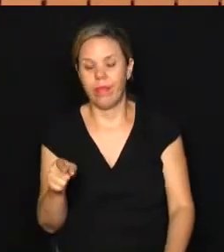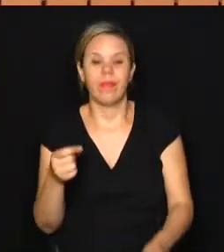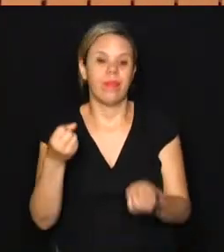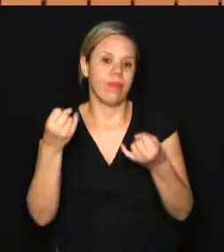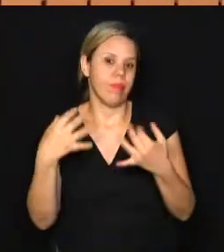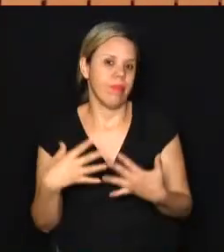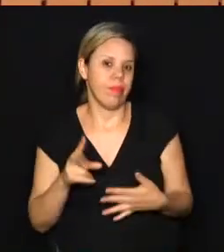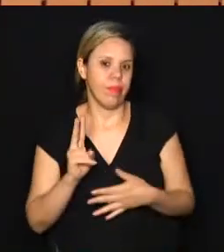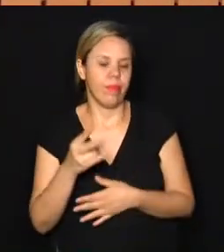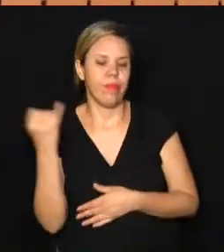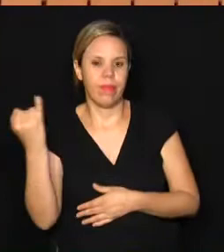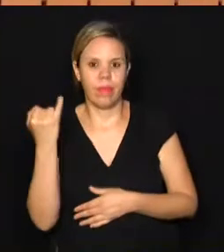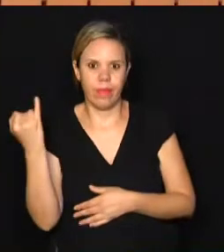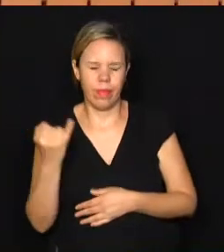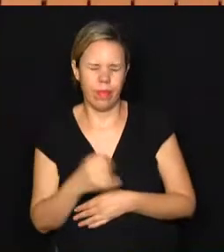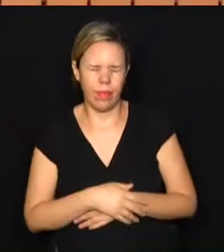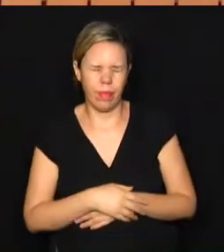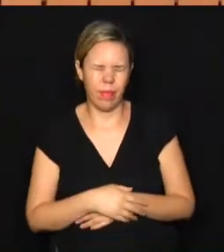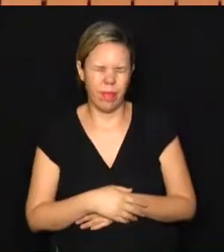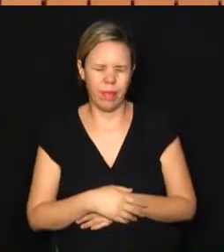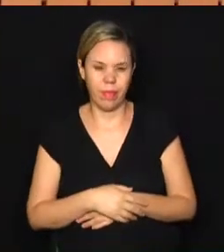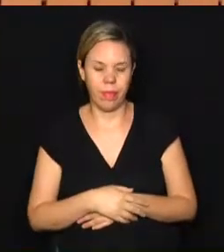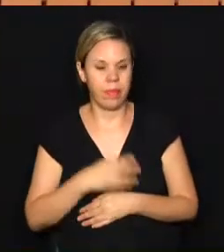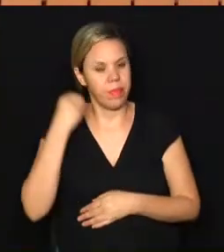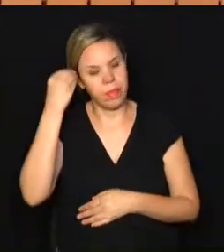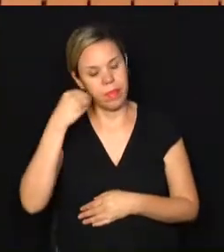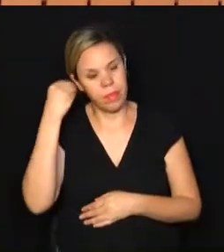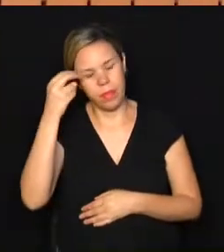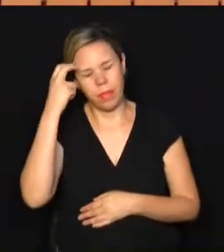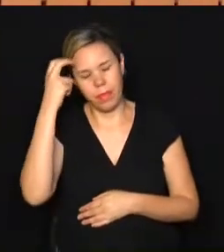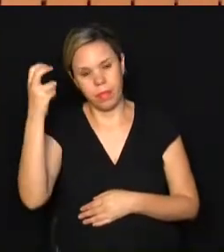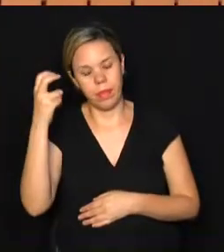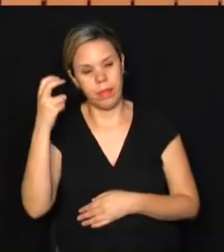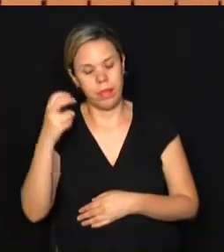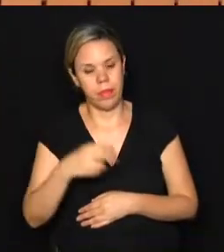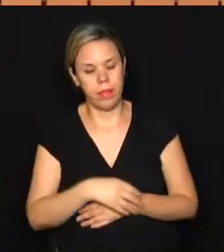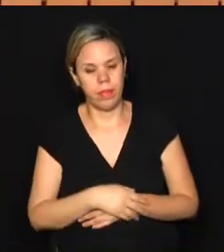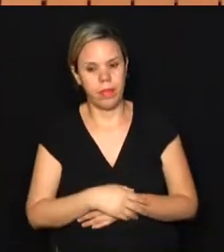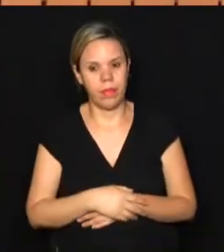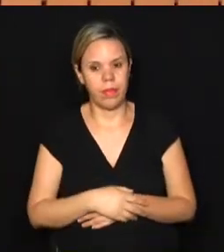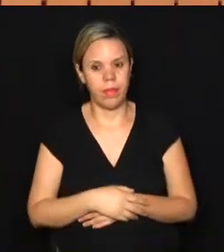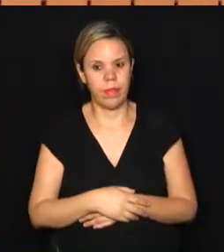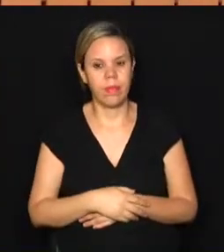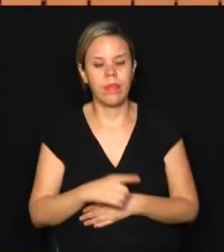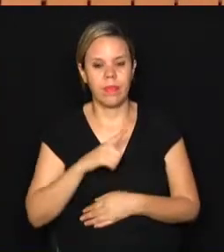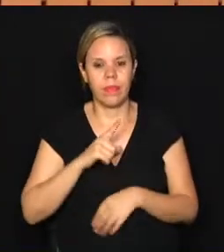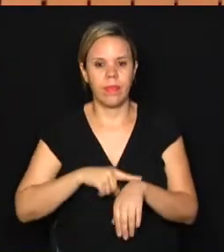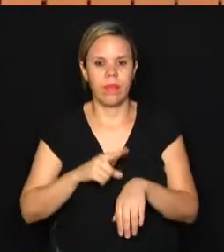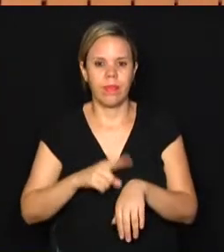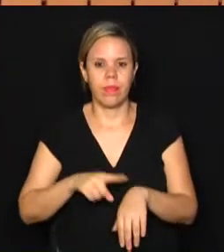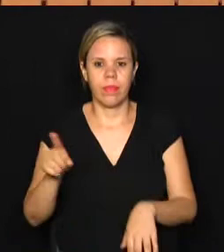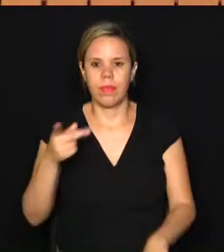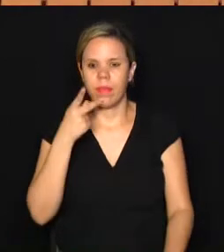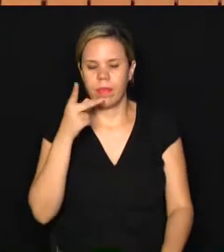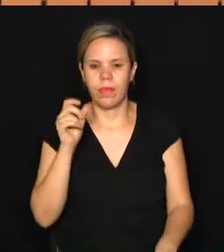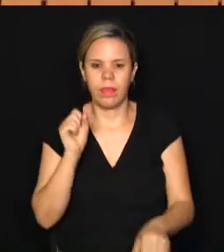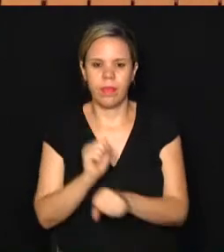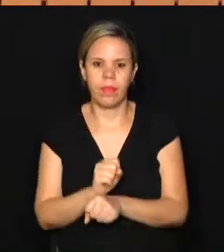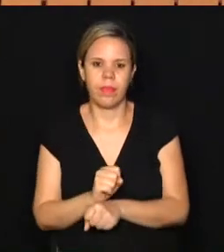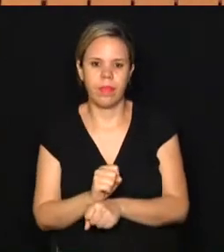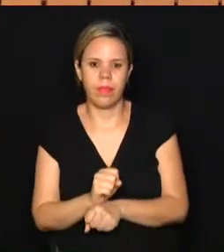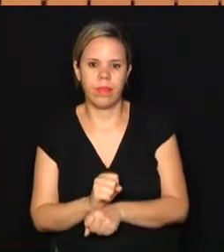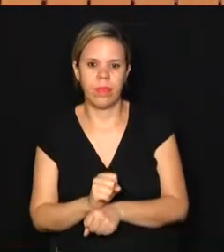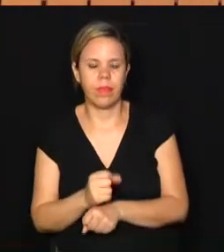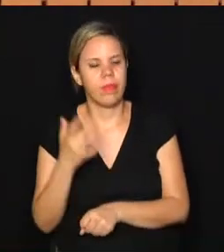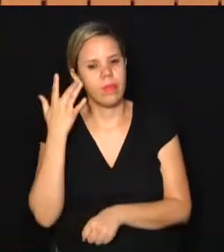considerações, sempre tão importantes, com muito conhecimento, muita sabedoria. Teve um momento da fala que deu uma travadinha aqui, mas